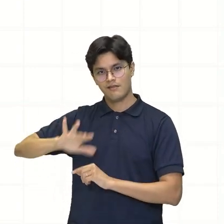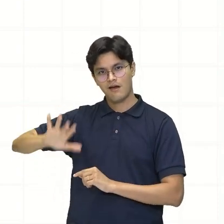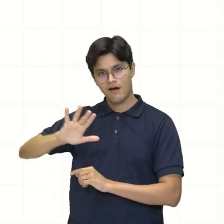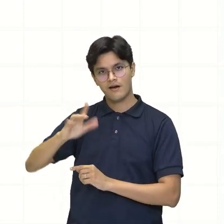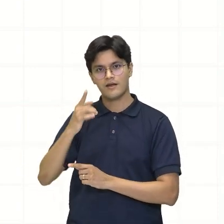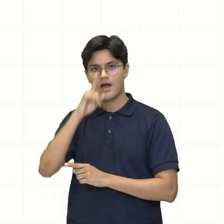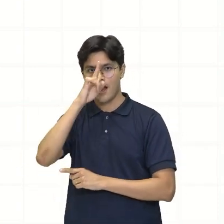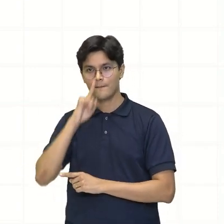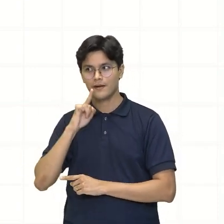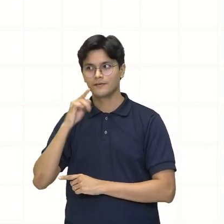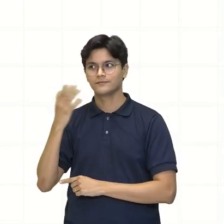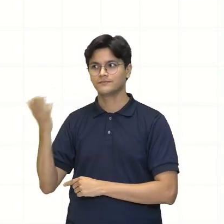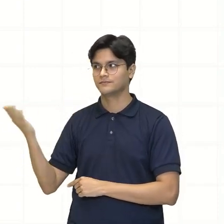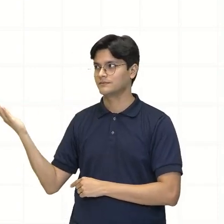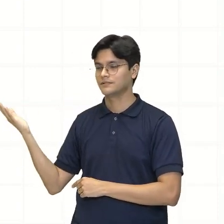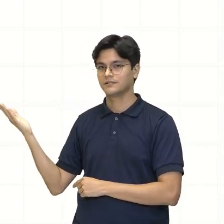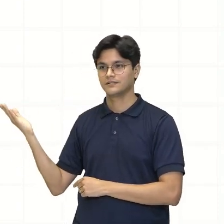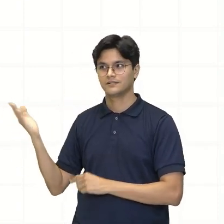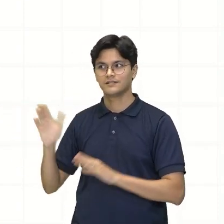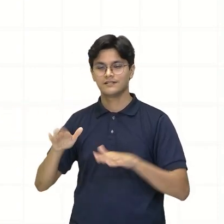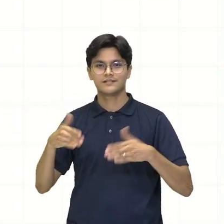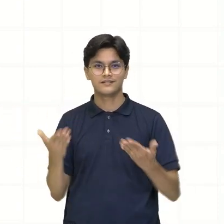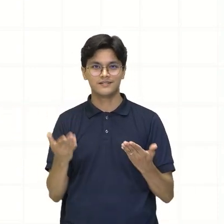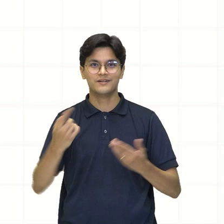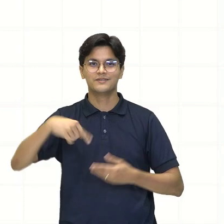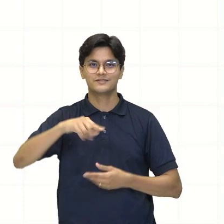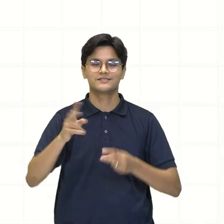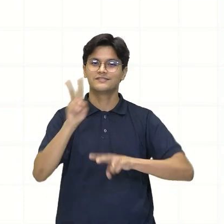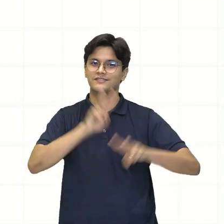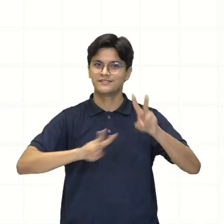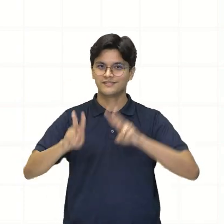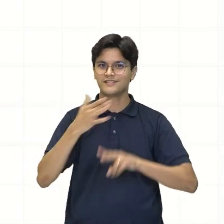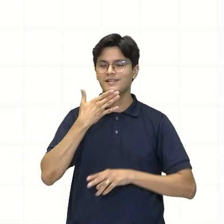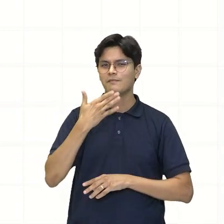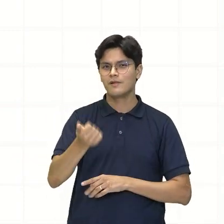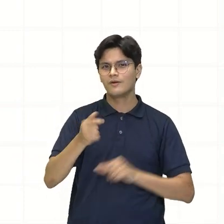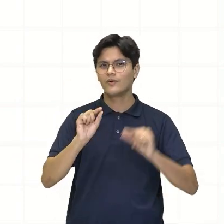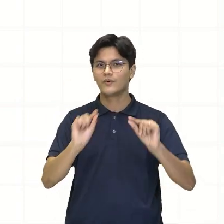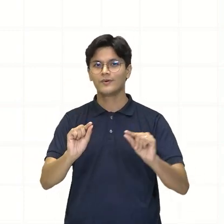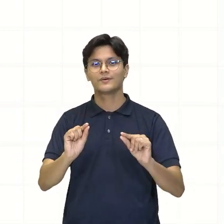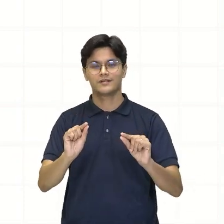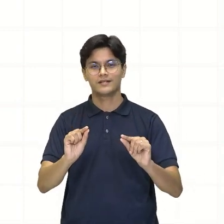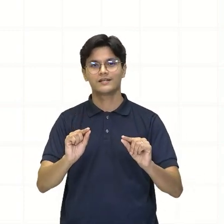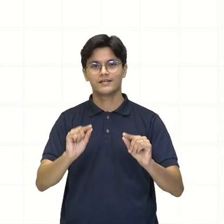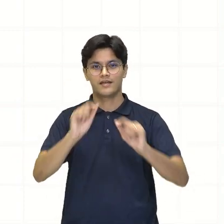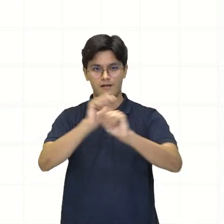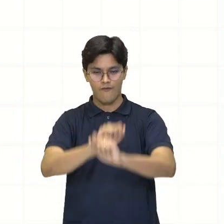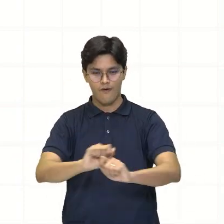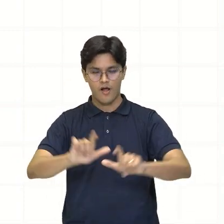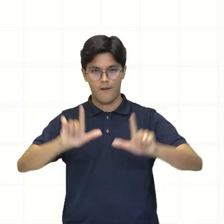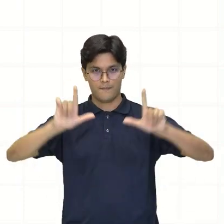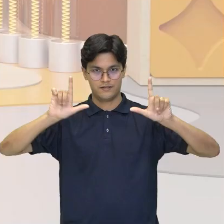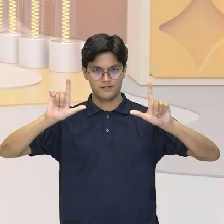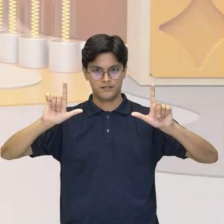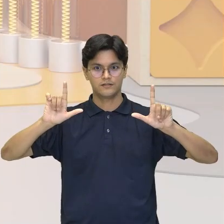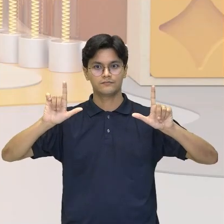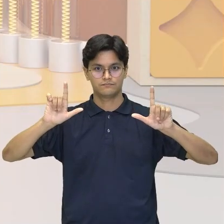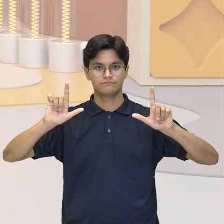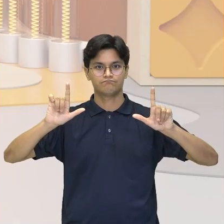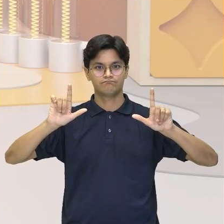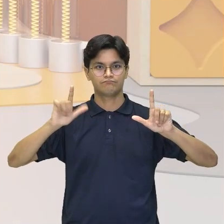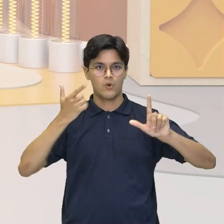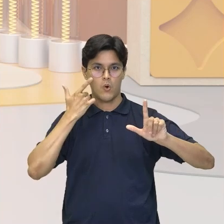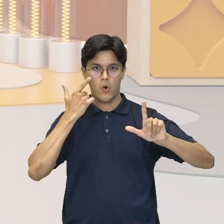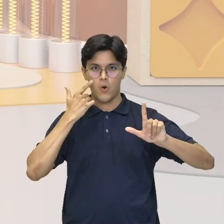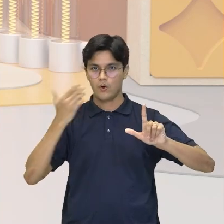certo? Então, para vocês visualizarem melhor ainda, ampliamos essa área de expansão, certo? Acompanhem